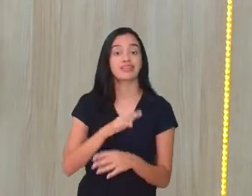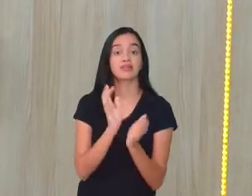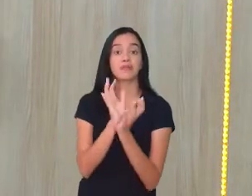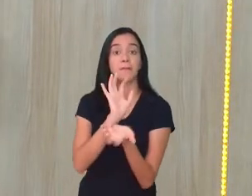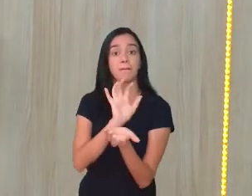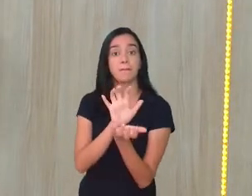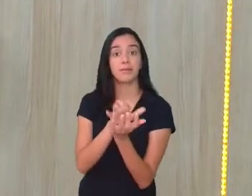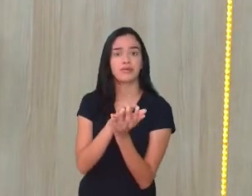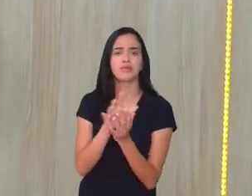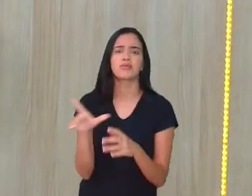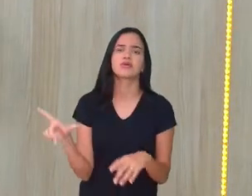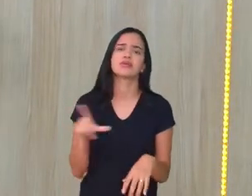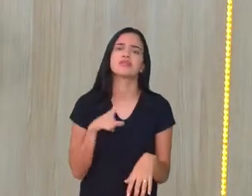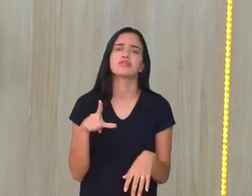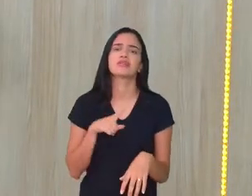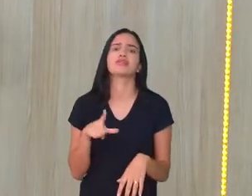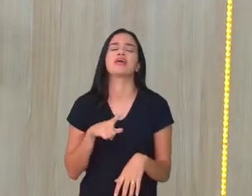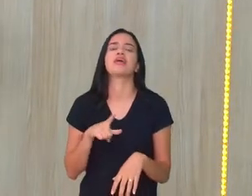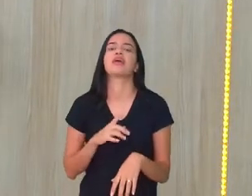aí